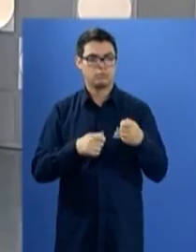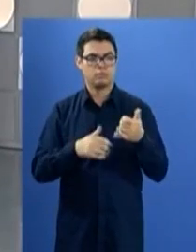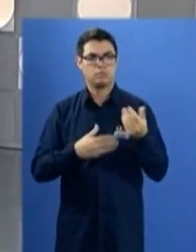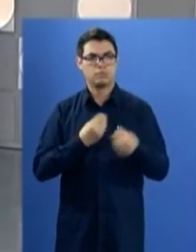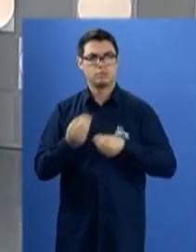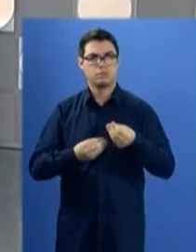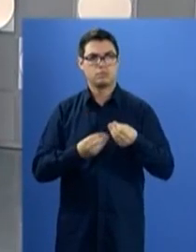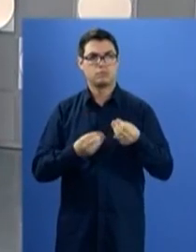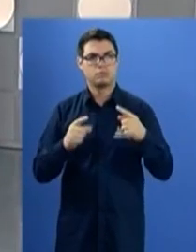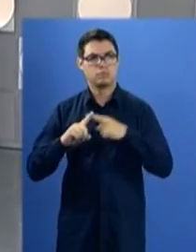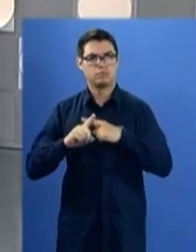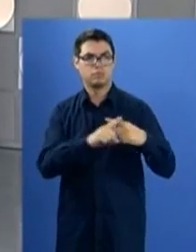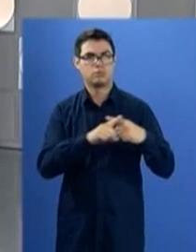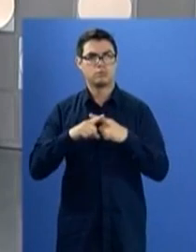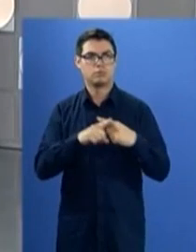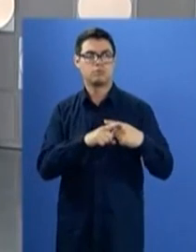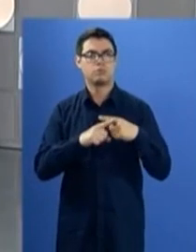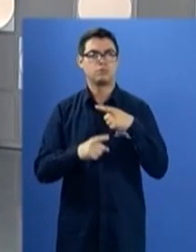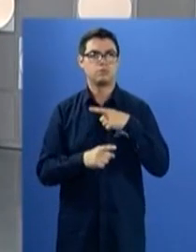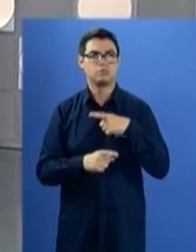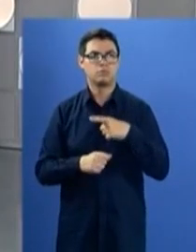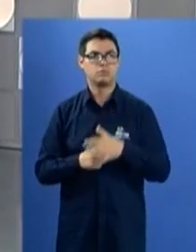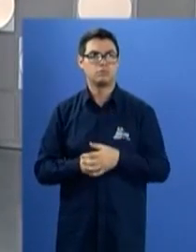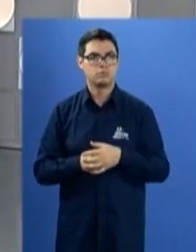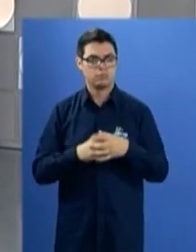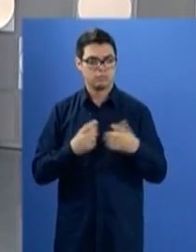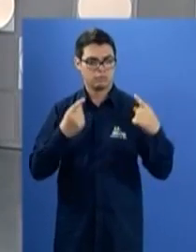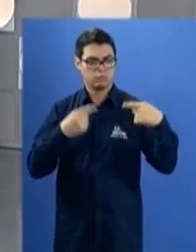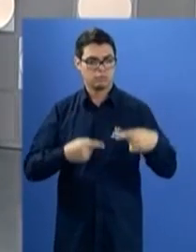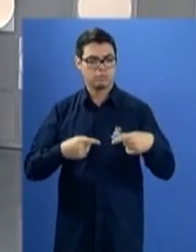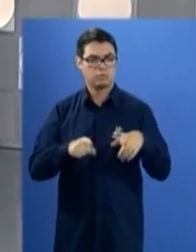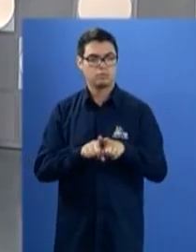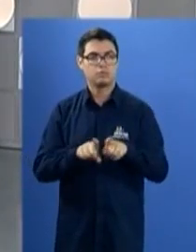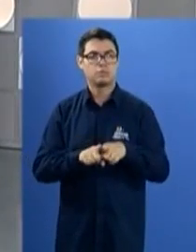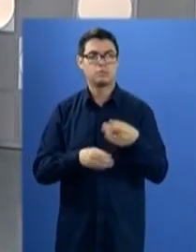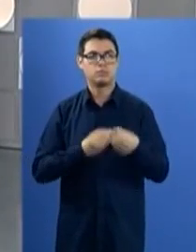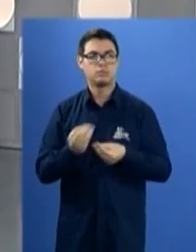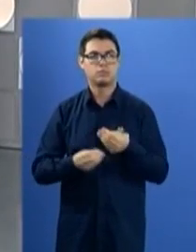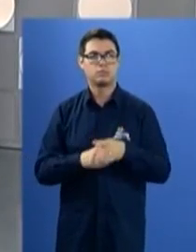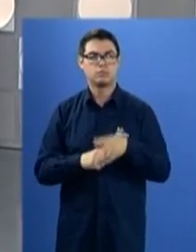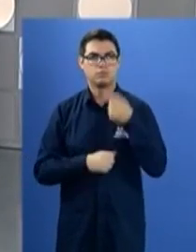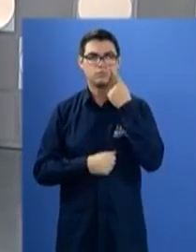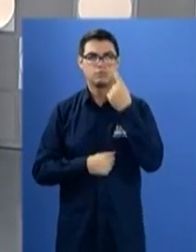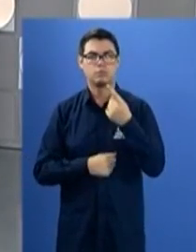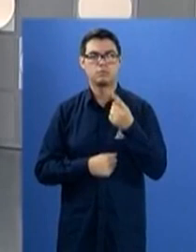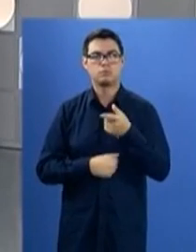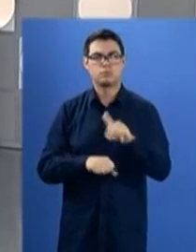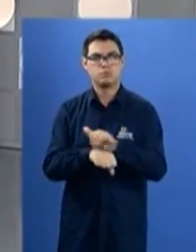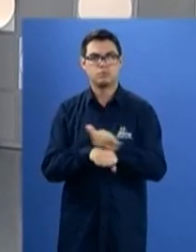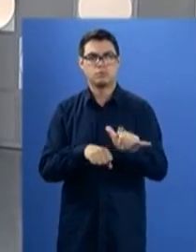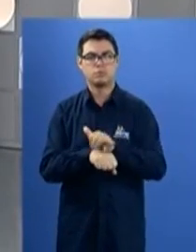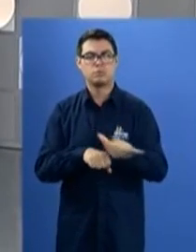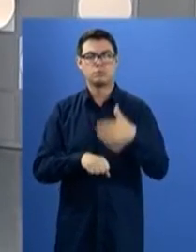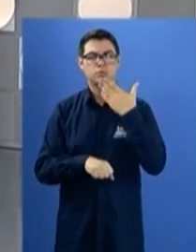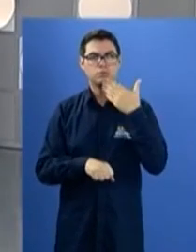seus concorrentes existentes, os concorrentes em potencial, e tentar prever aí quais estratégias que